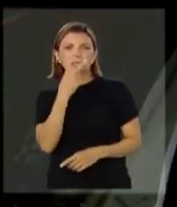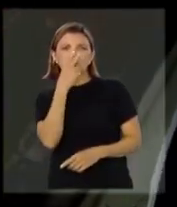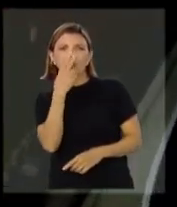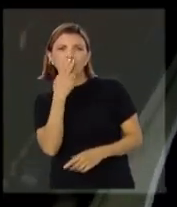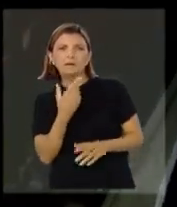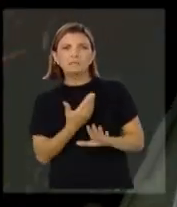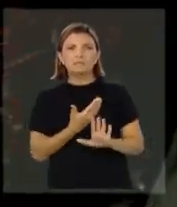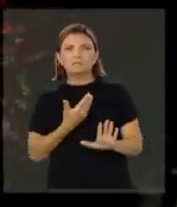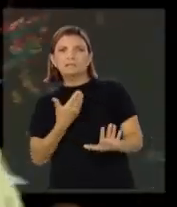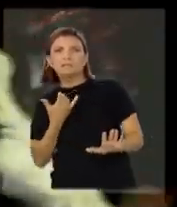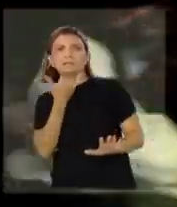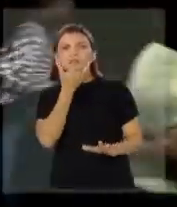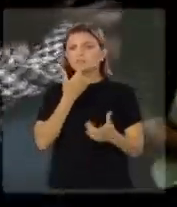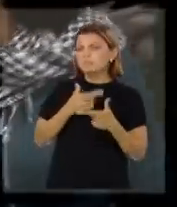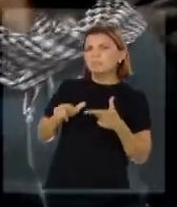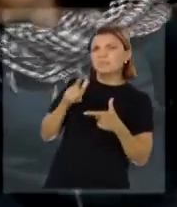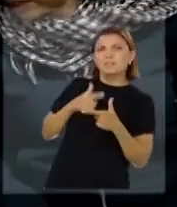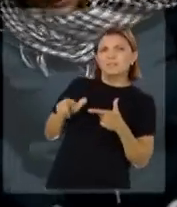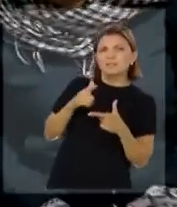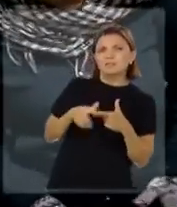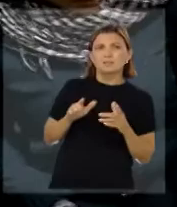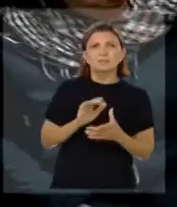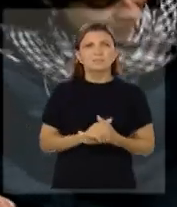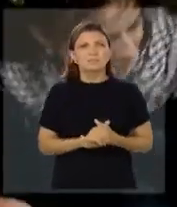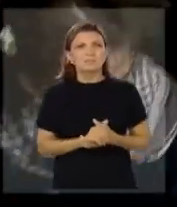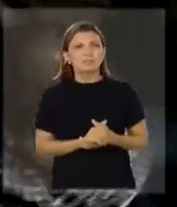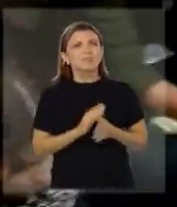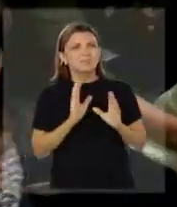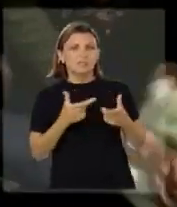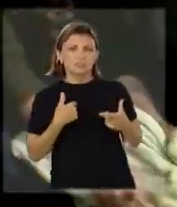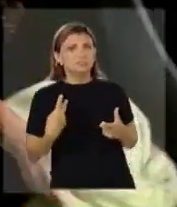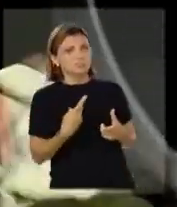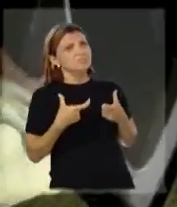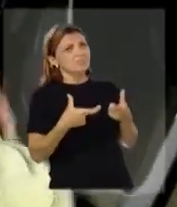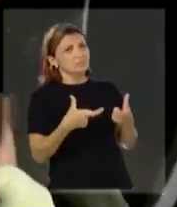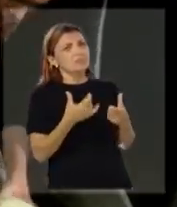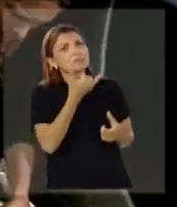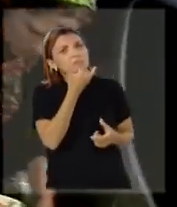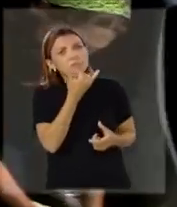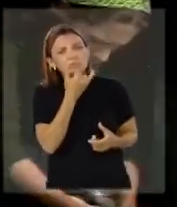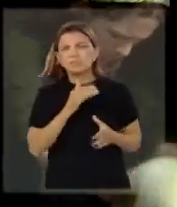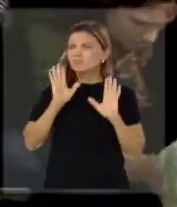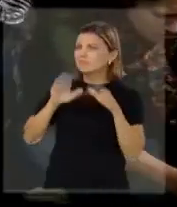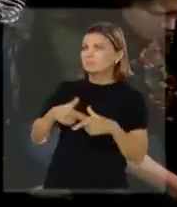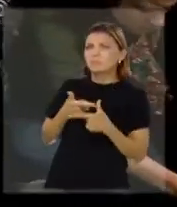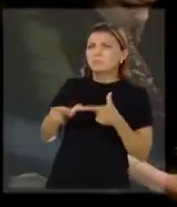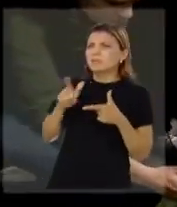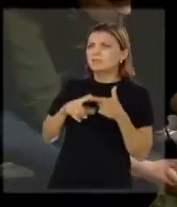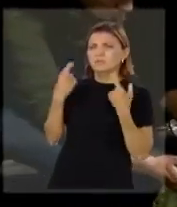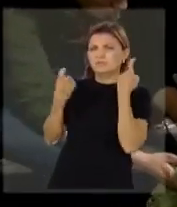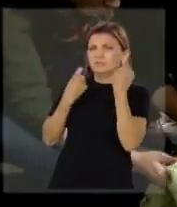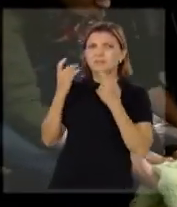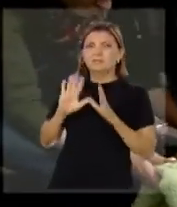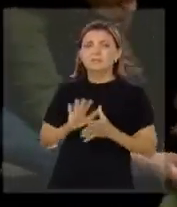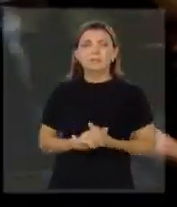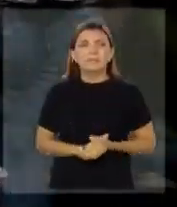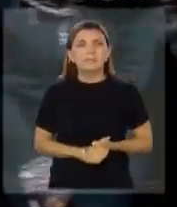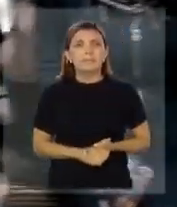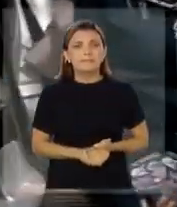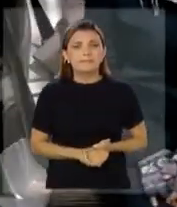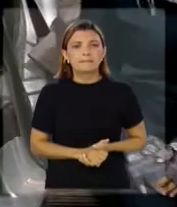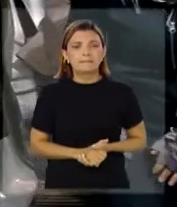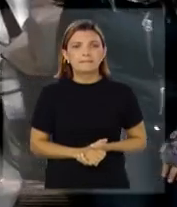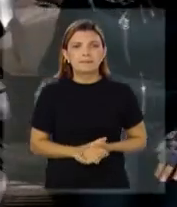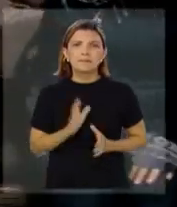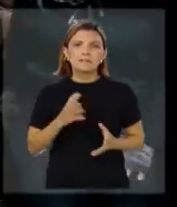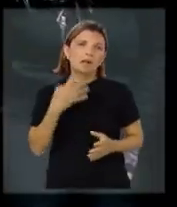acho que a gente foi muito implicante com você, né? É, eu também. Poxa, a gente foi meio chata com você, né? Claro que não, Bria. Não se preocupem